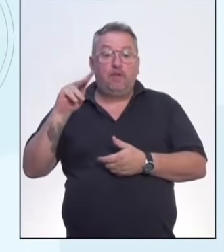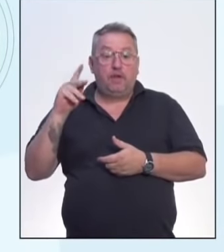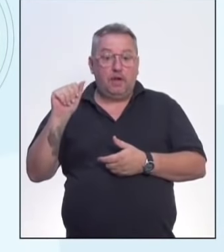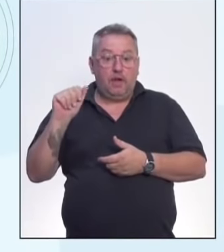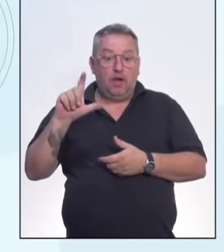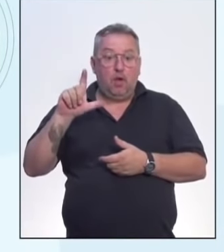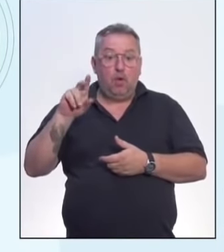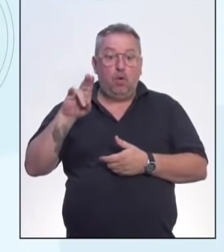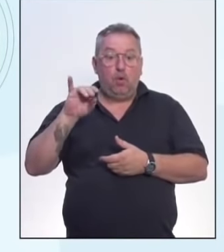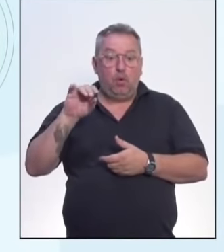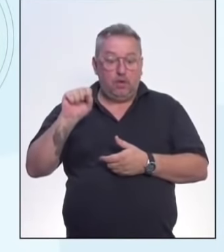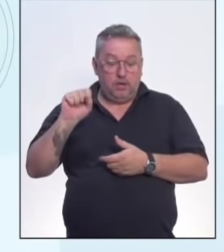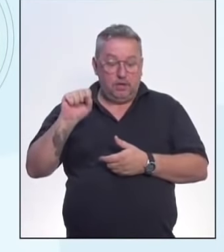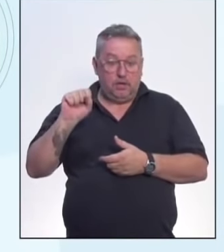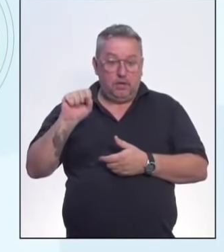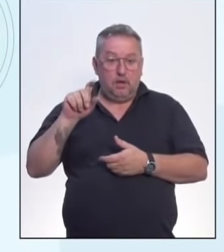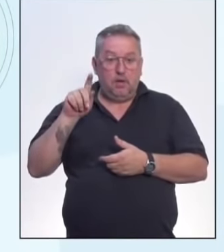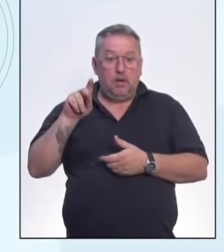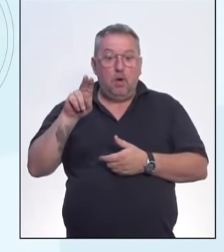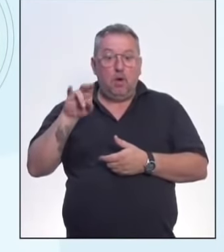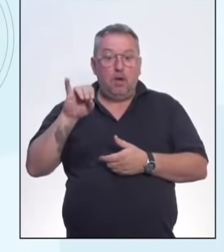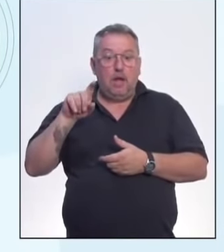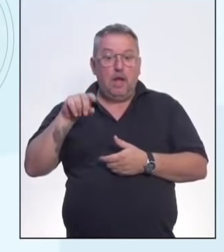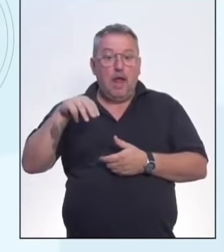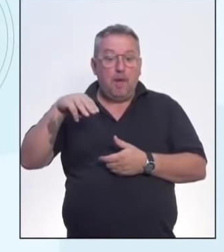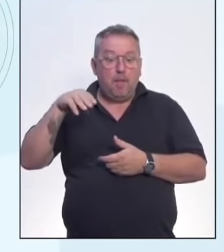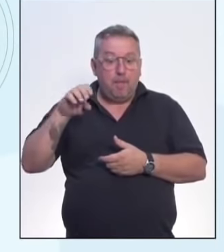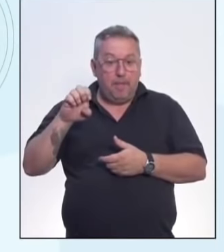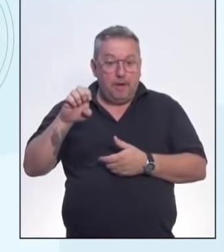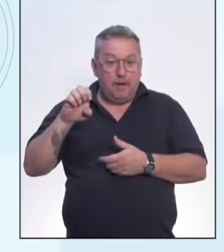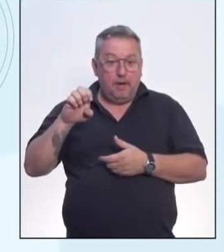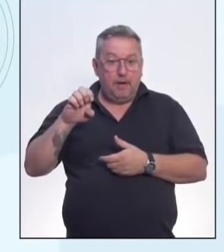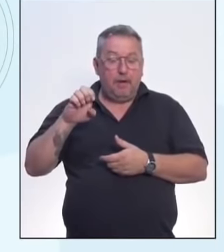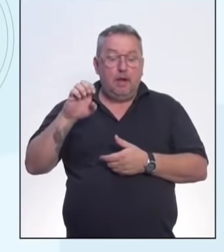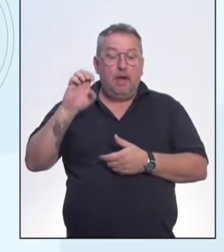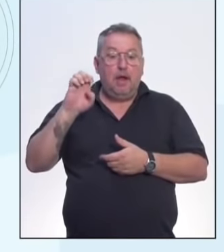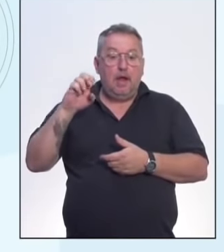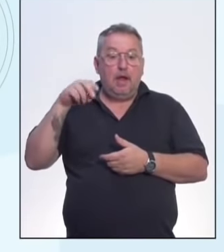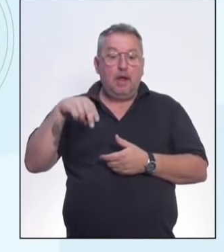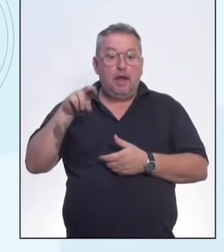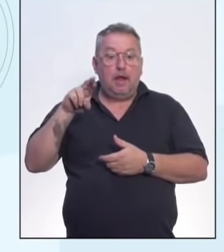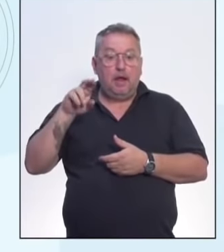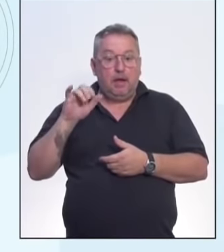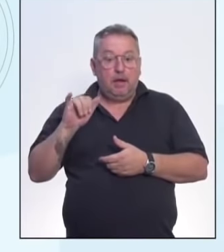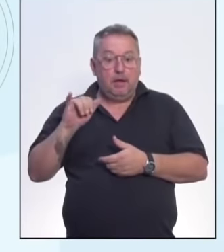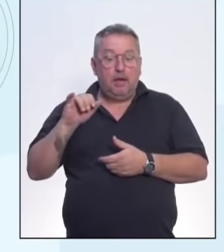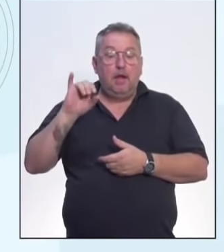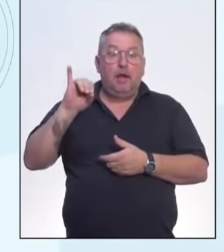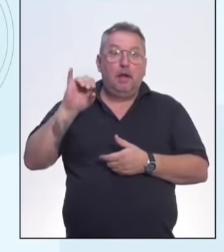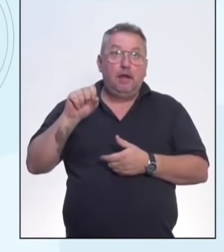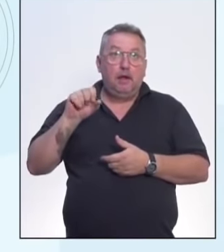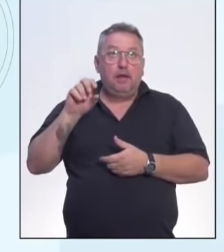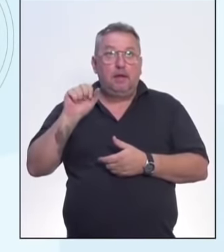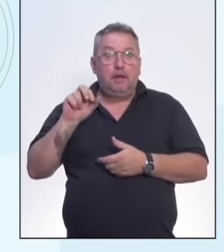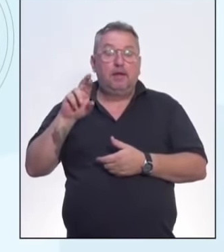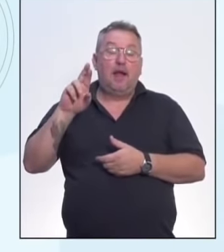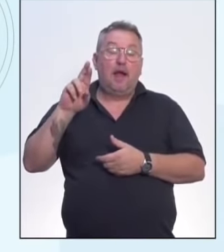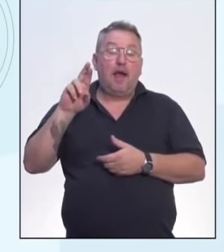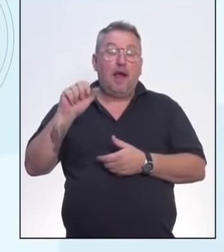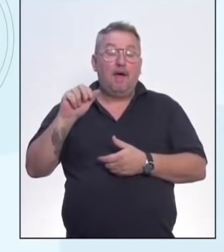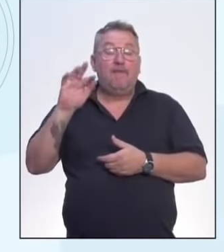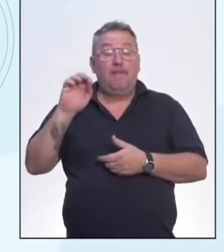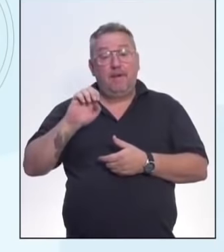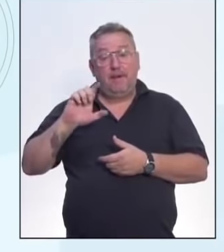Luiz Vicente, o Guilherme, o Henry, Isis, Rafael,